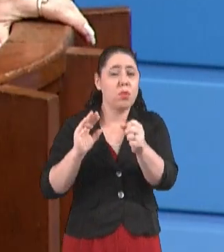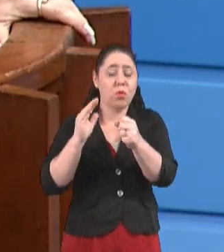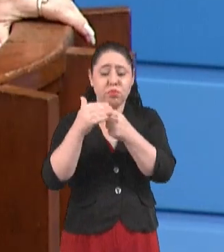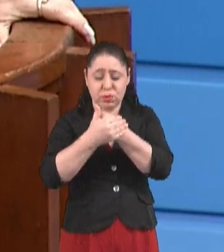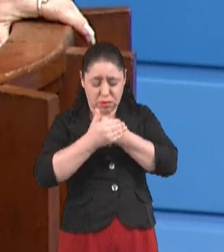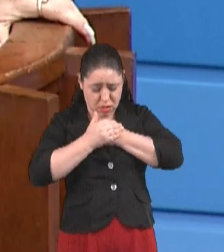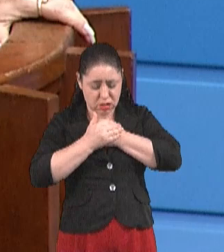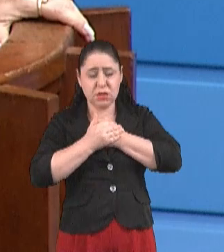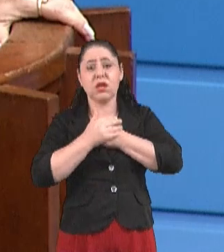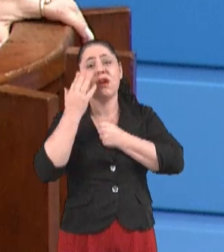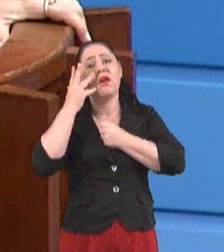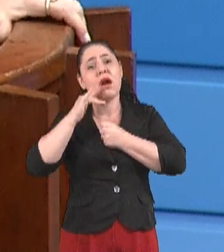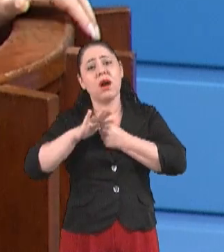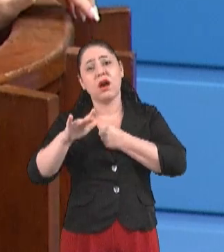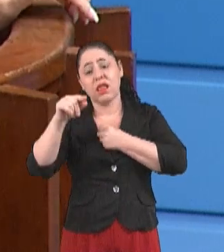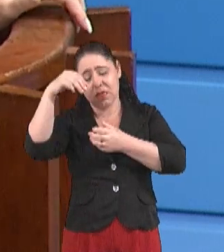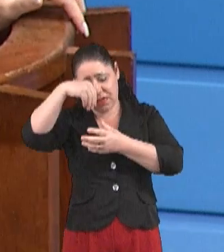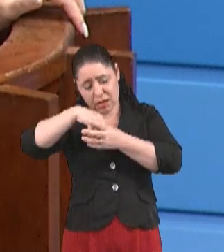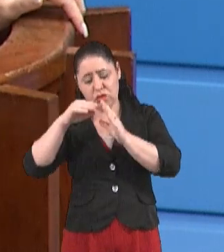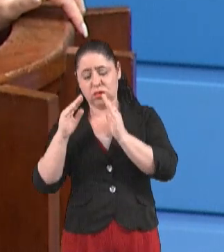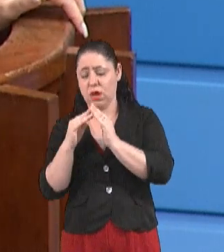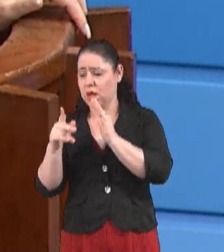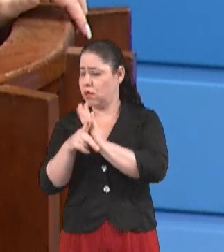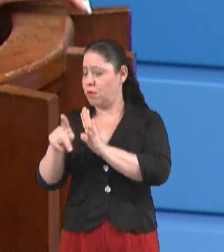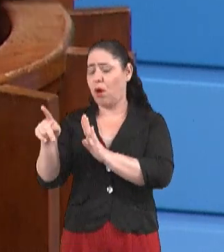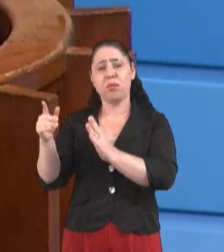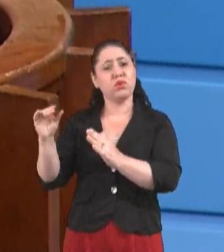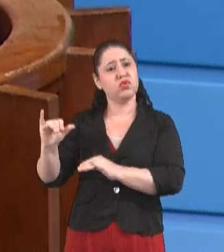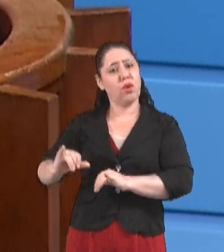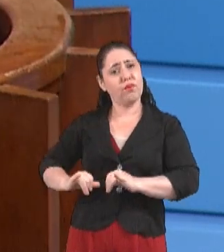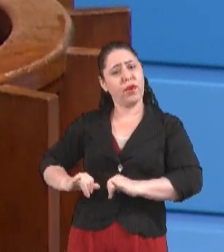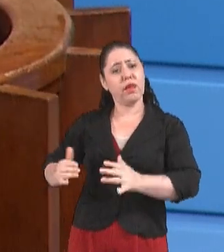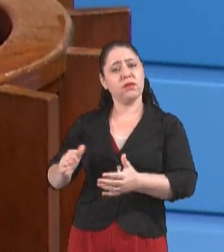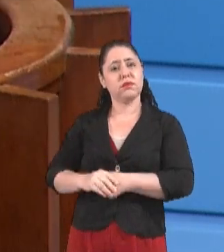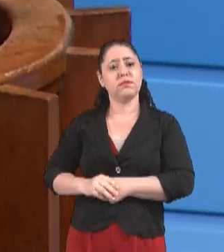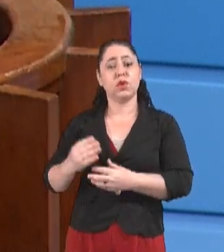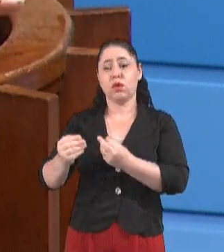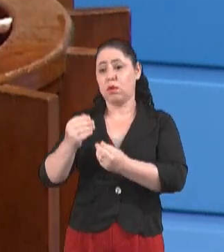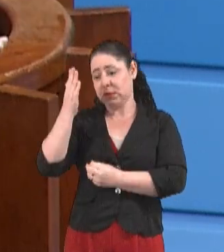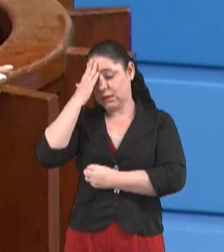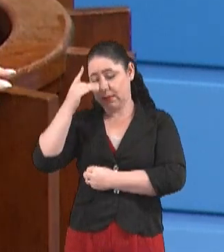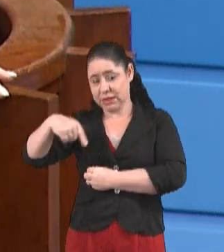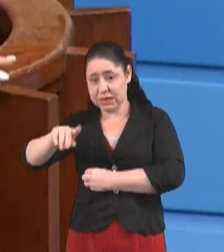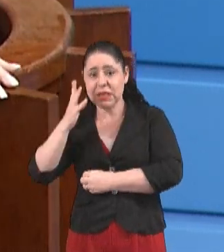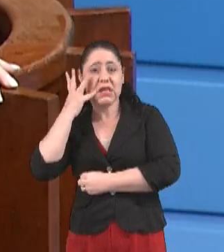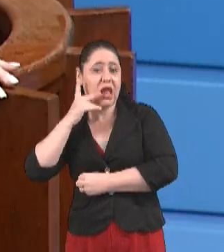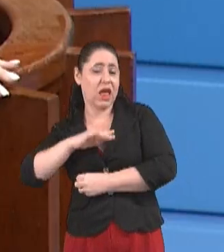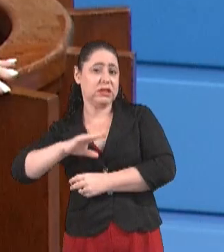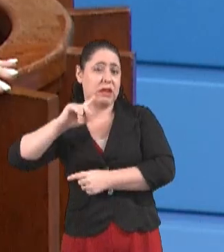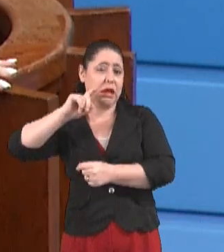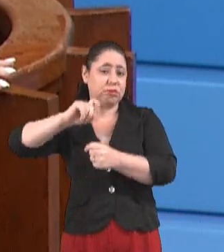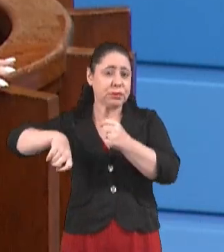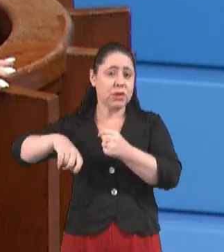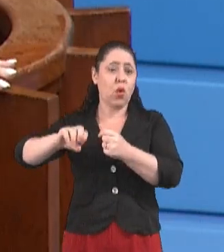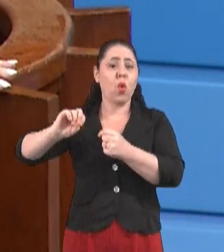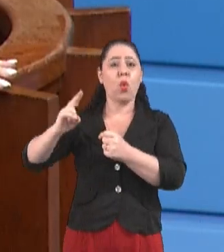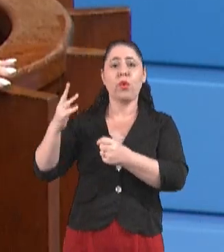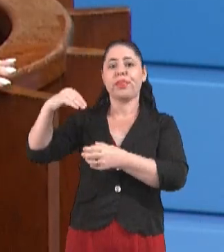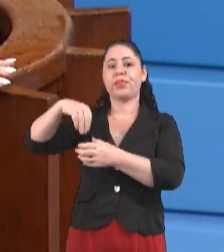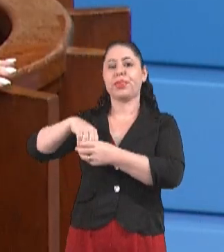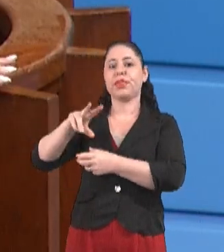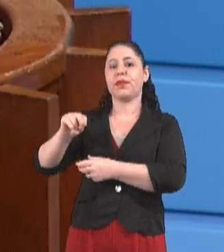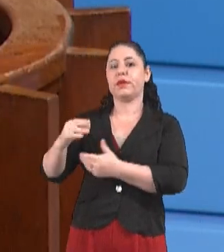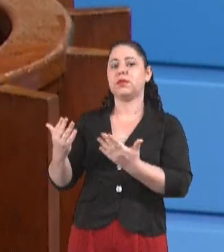essas crianças que estão dentro de casa? Como saber se essas crianças estão sendo abusadas ou